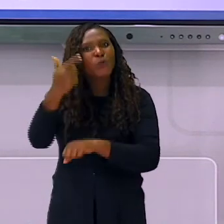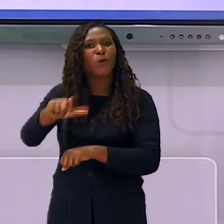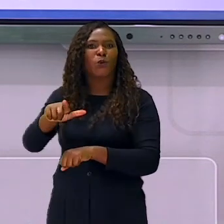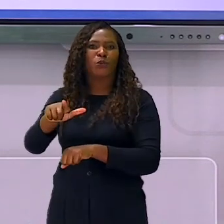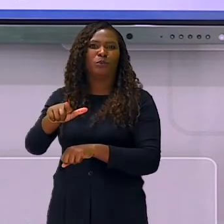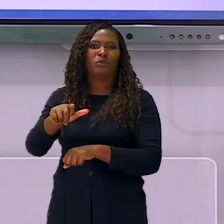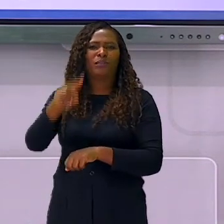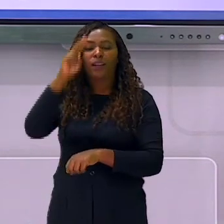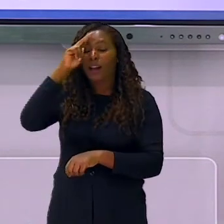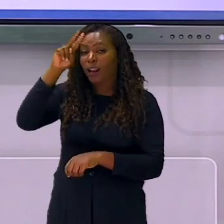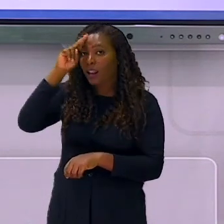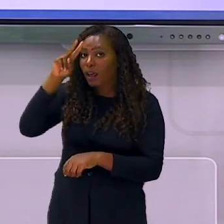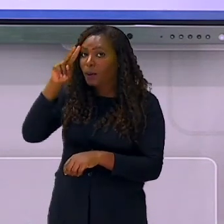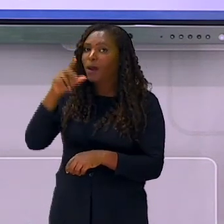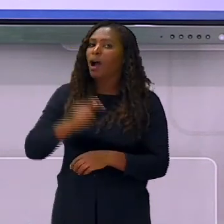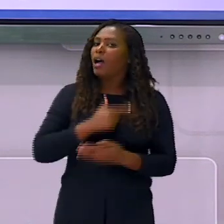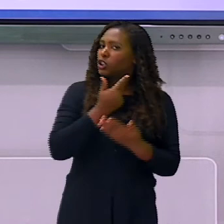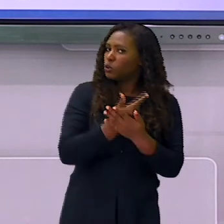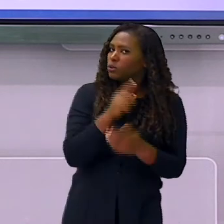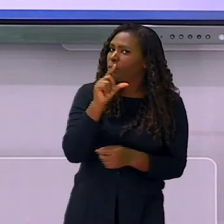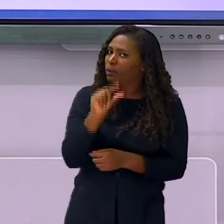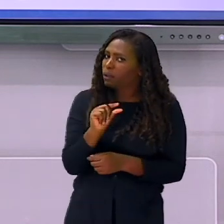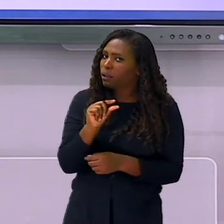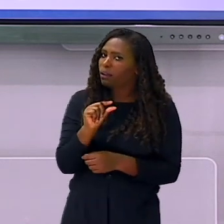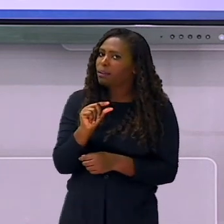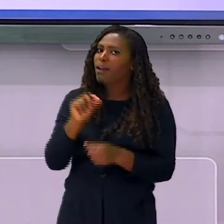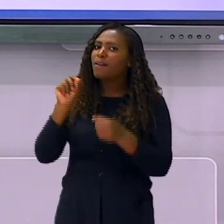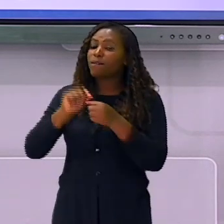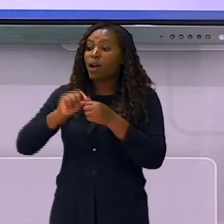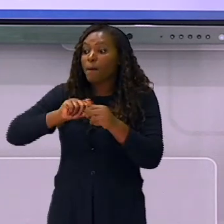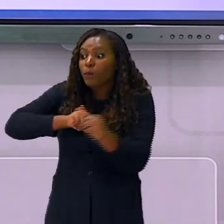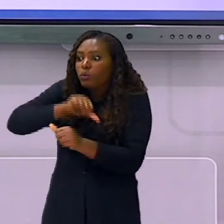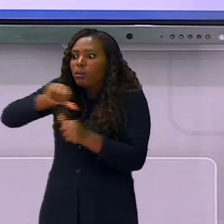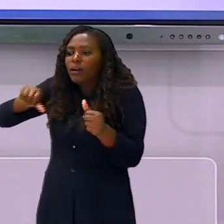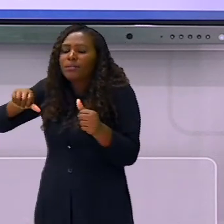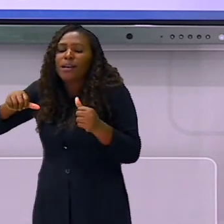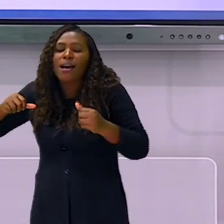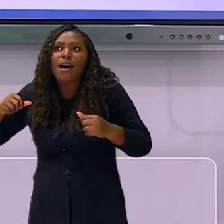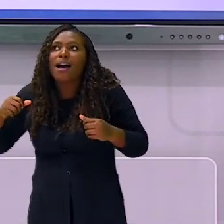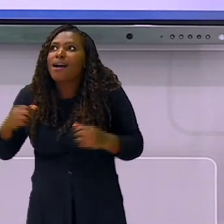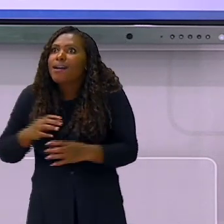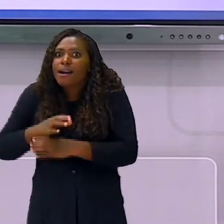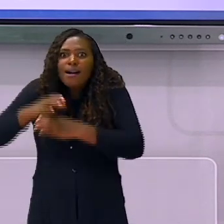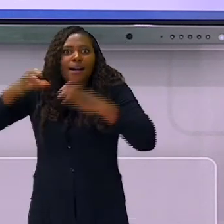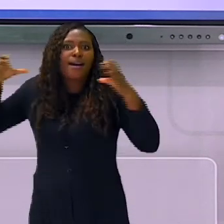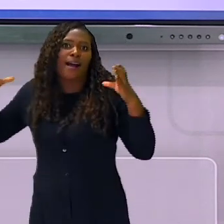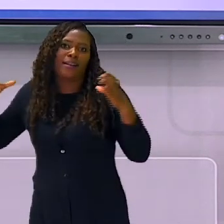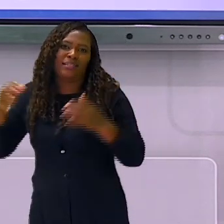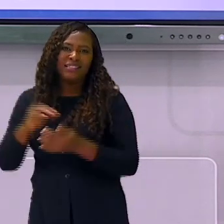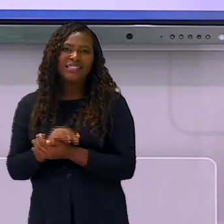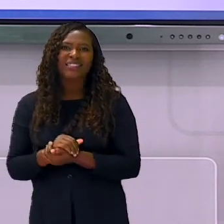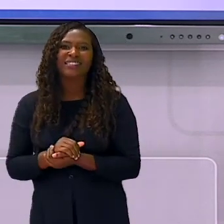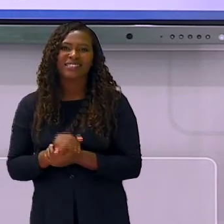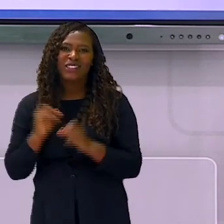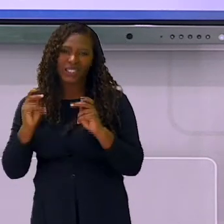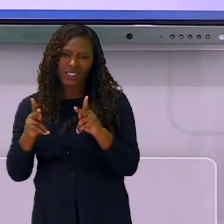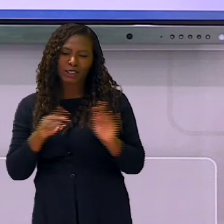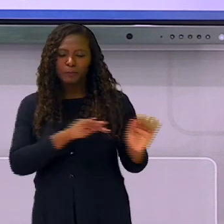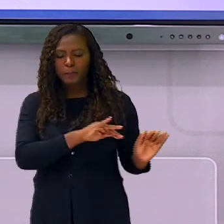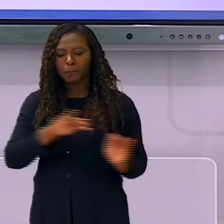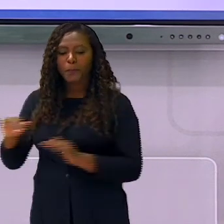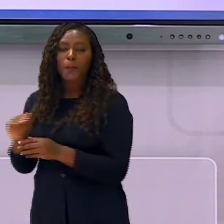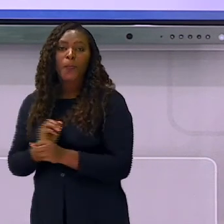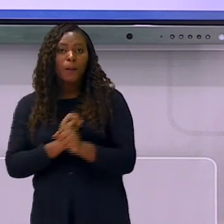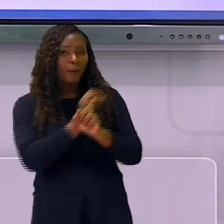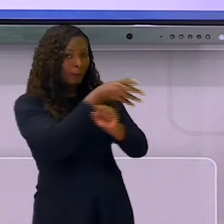atitudes criam grandes mudanças. E para acessar nossas atividades na plataforma